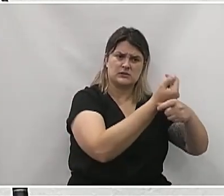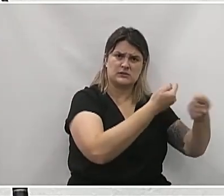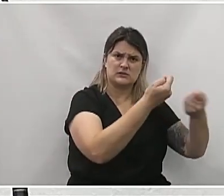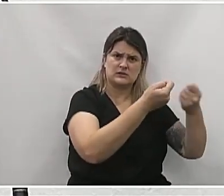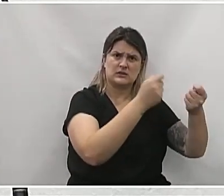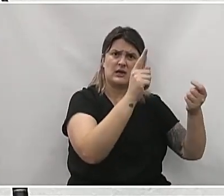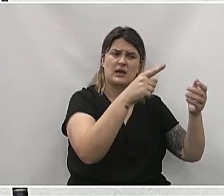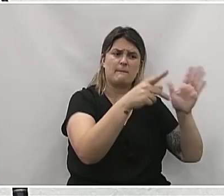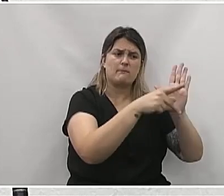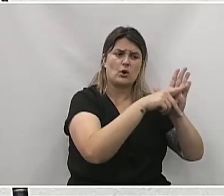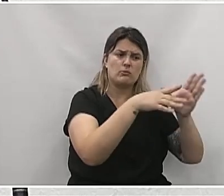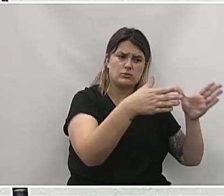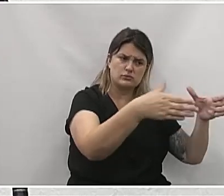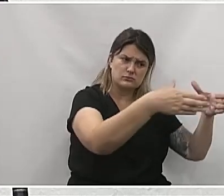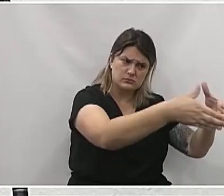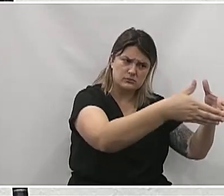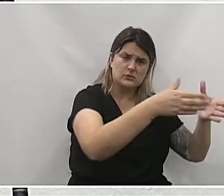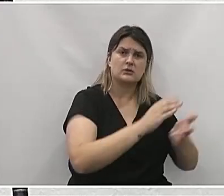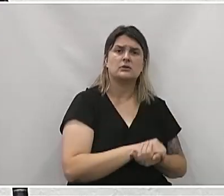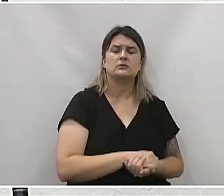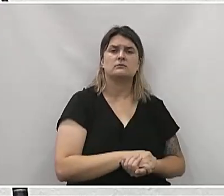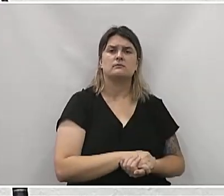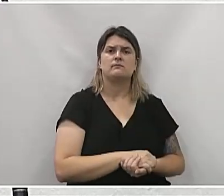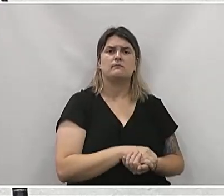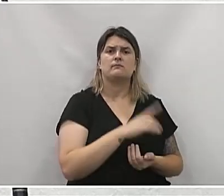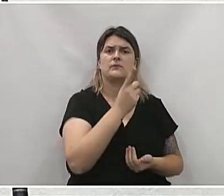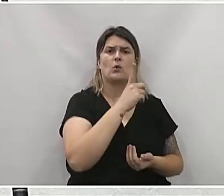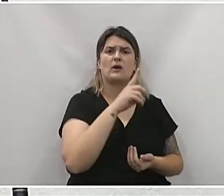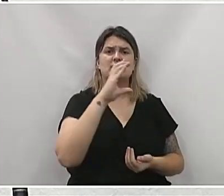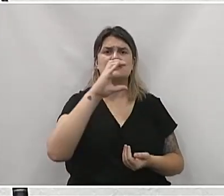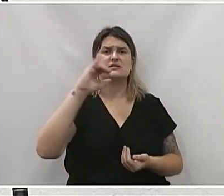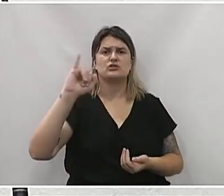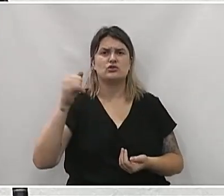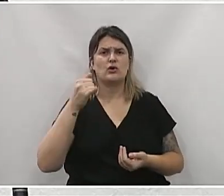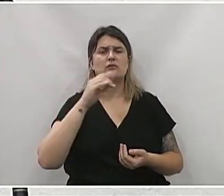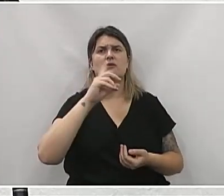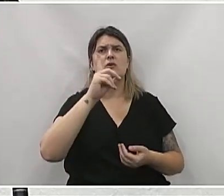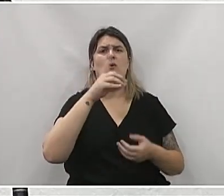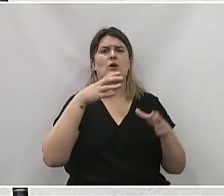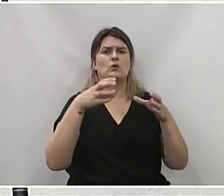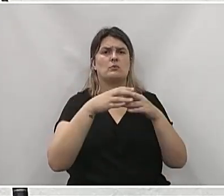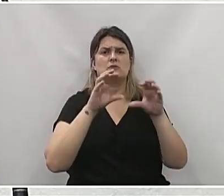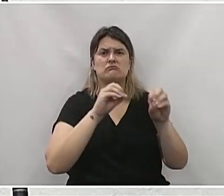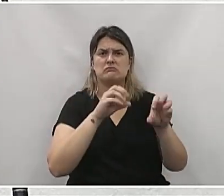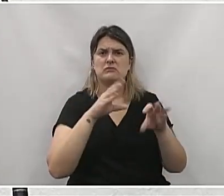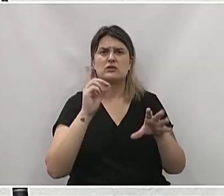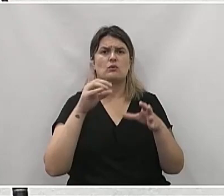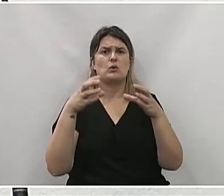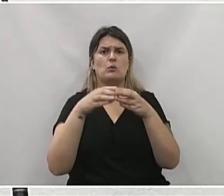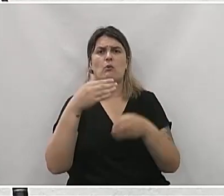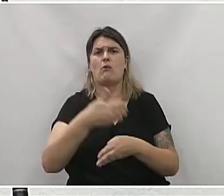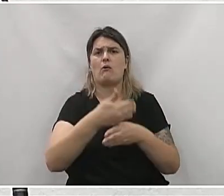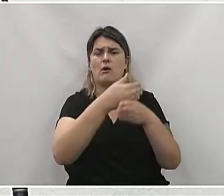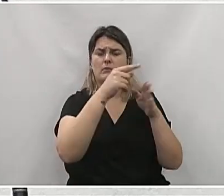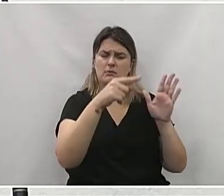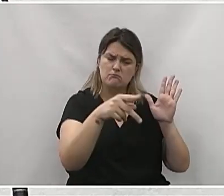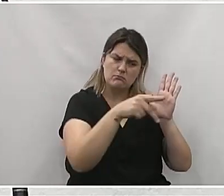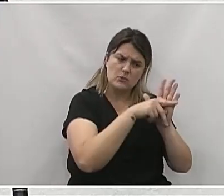matéria exclusiva da Comissão de Finanças. Não passa pela CCJ, não passa pela Comissão de Educação, não passa pela Comissão de Obras,